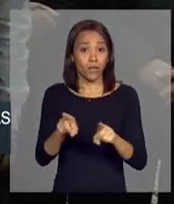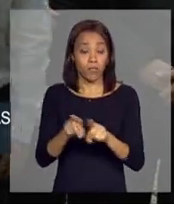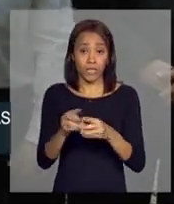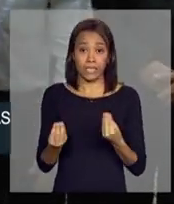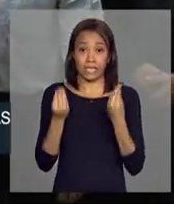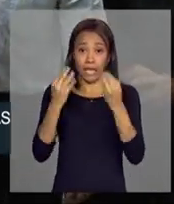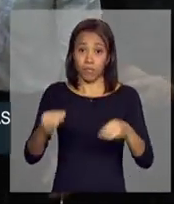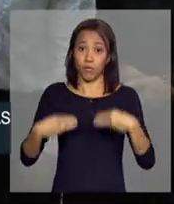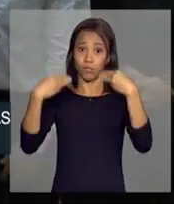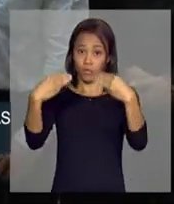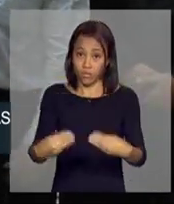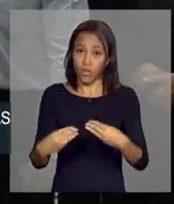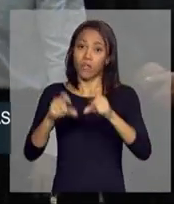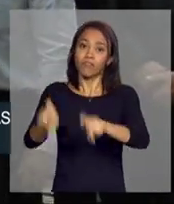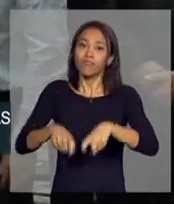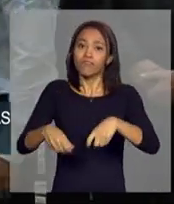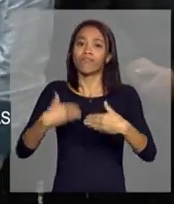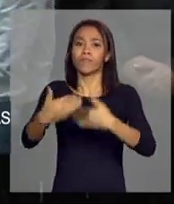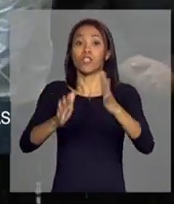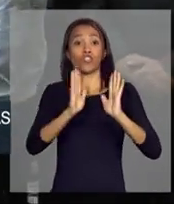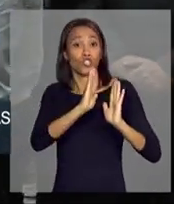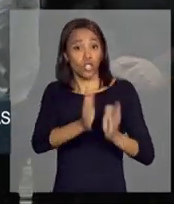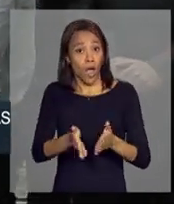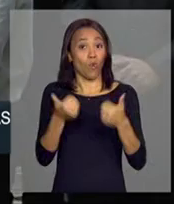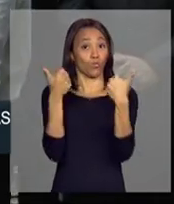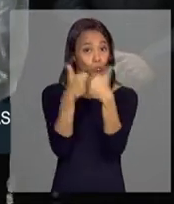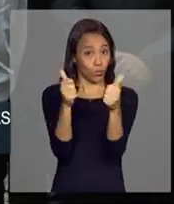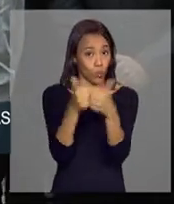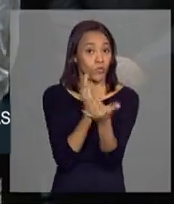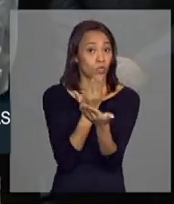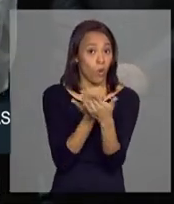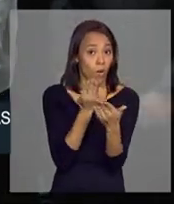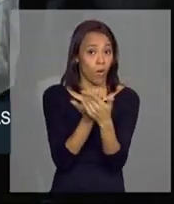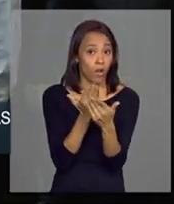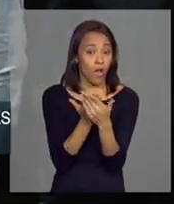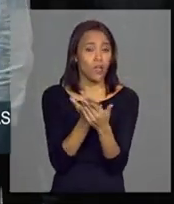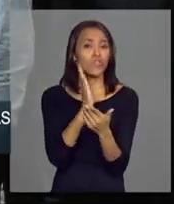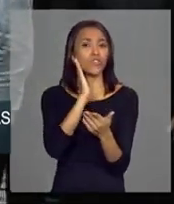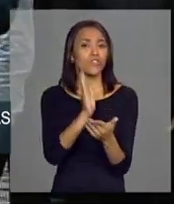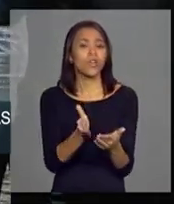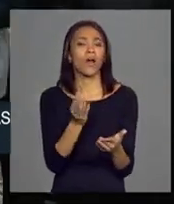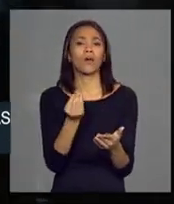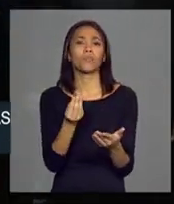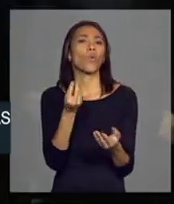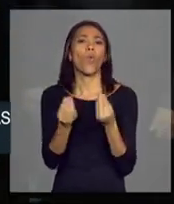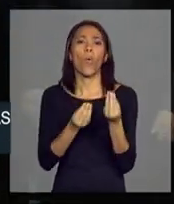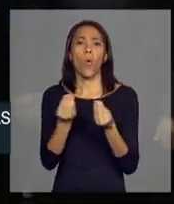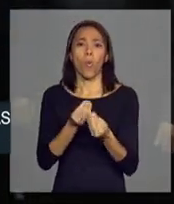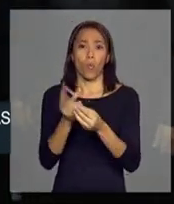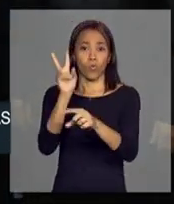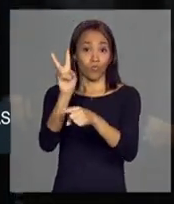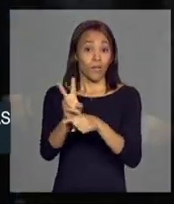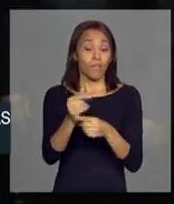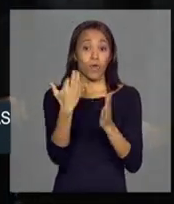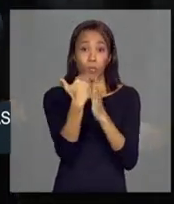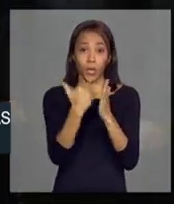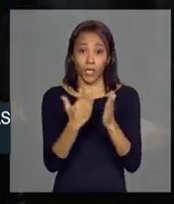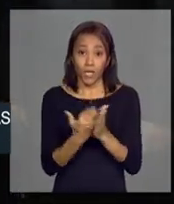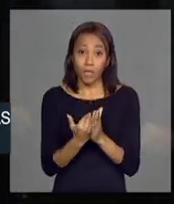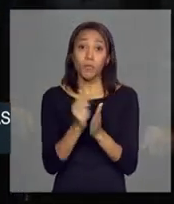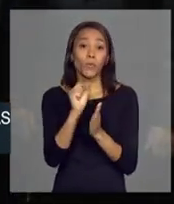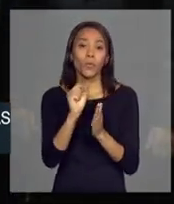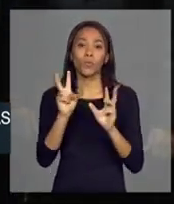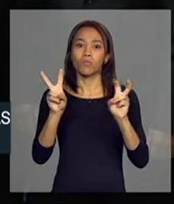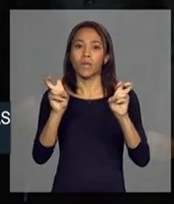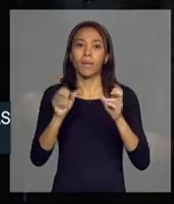agrário já os ônibus escolares foram adquiridos por meio do programa caminho da escola